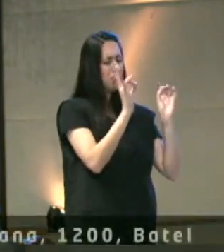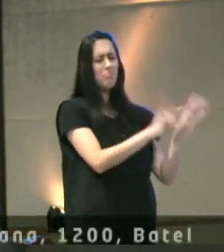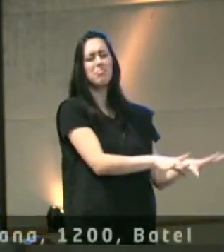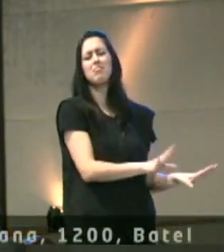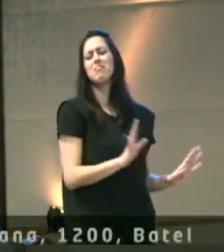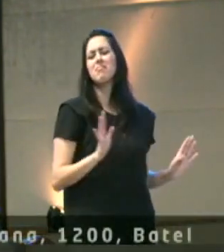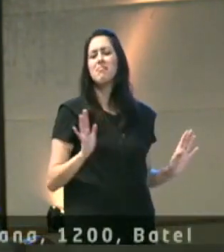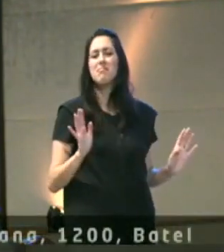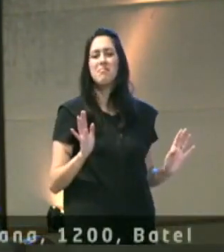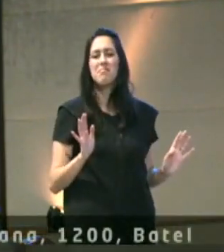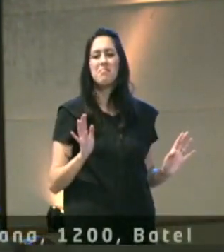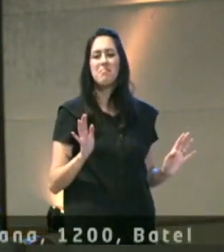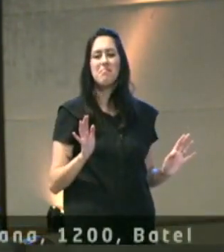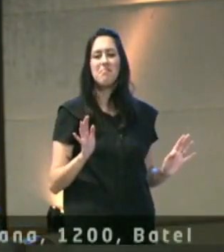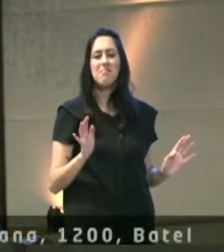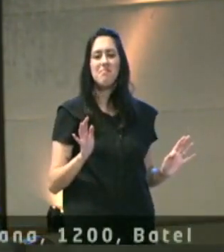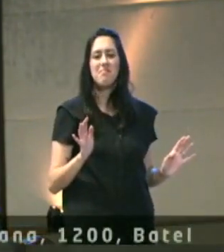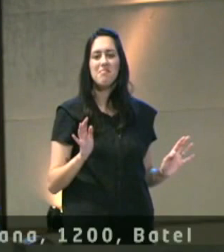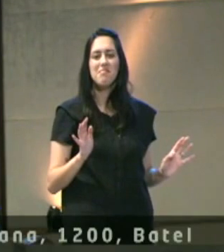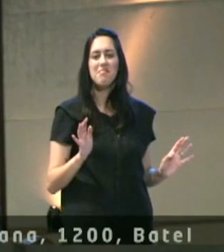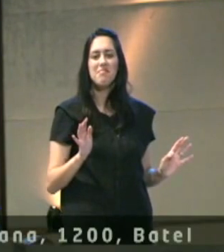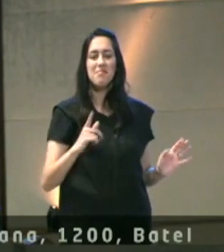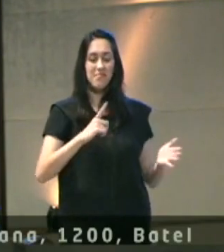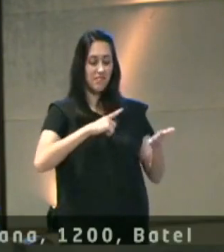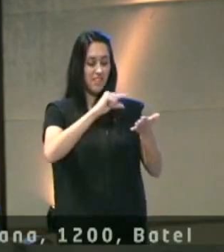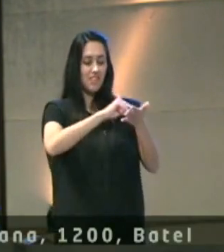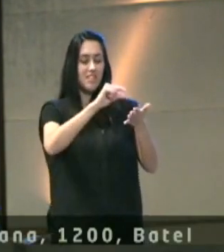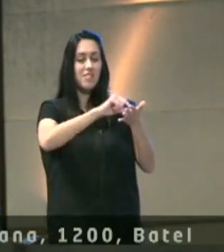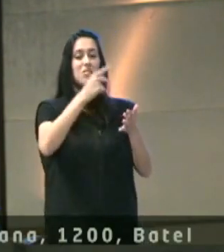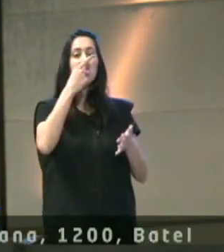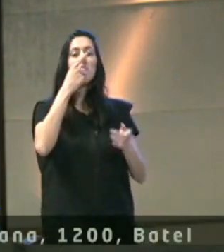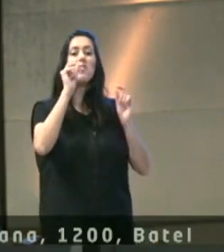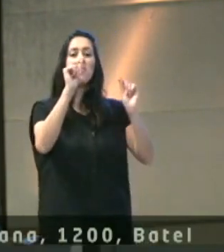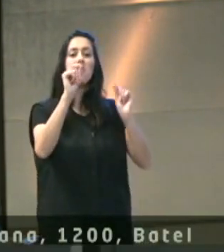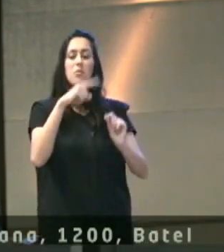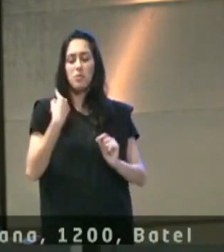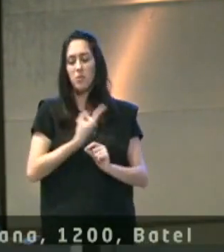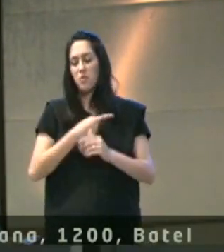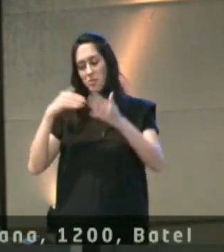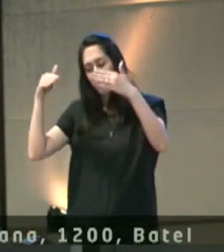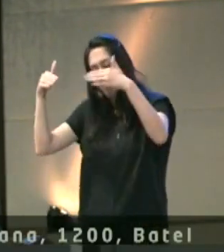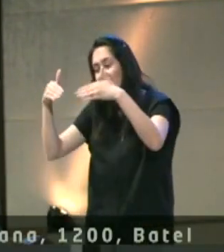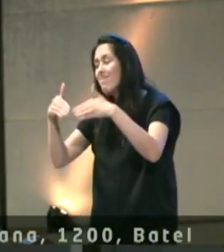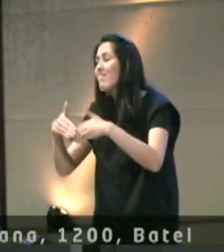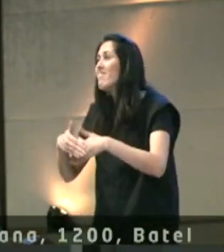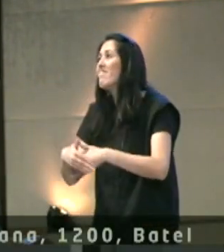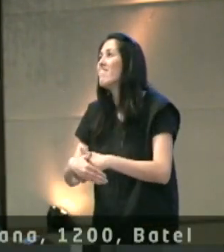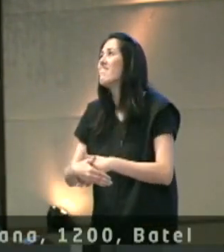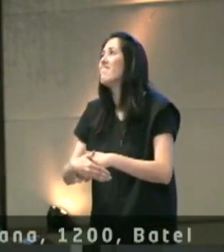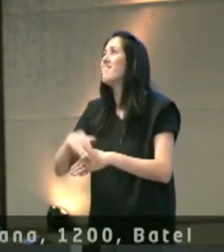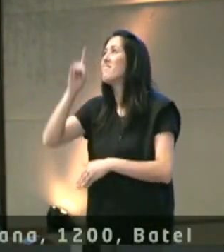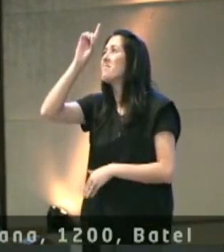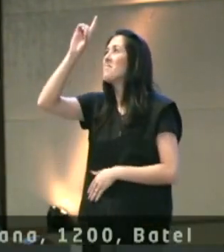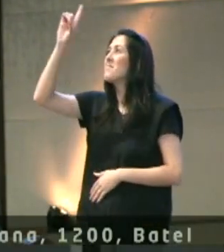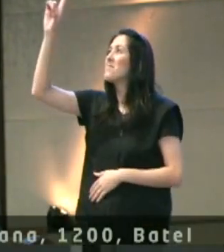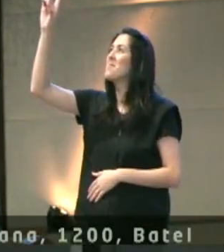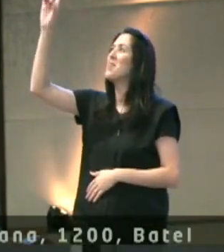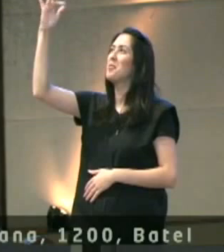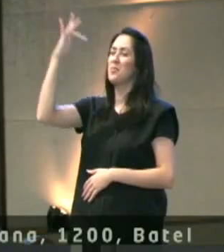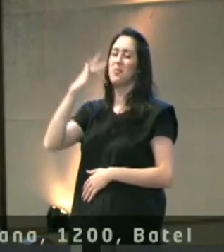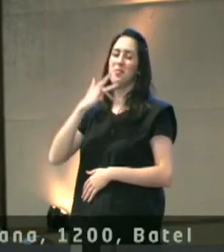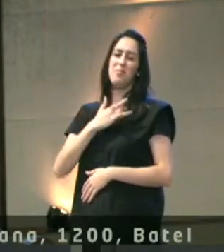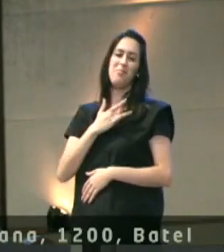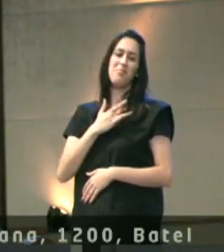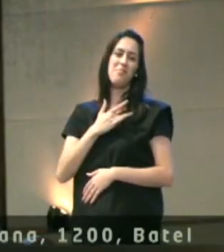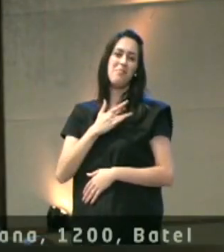assim: e leva cativo à presença de Cristo os nossos pensamentos.